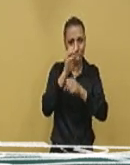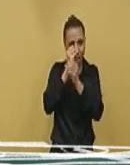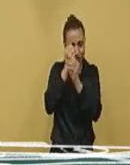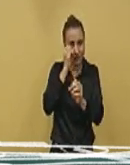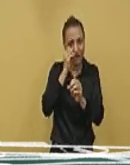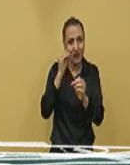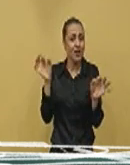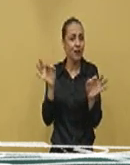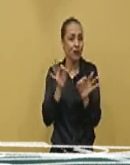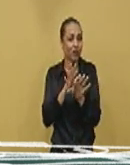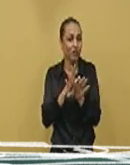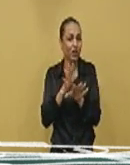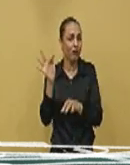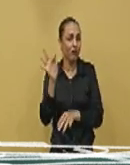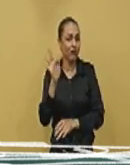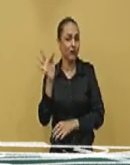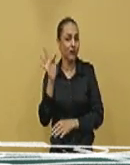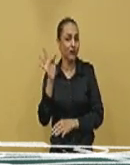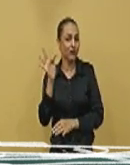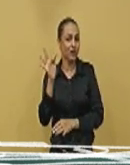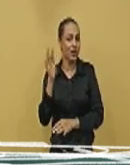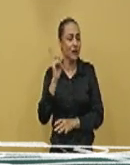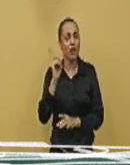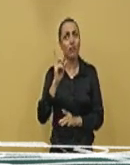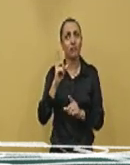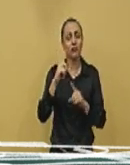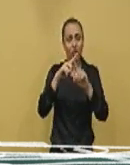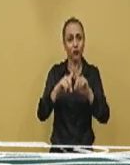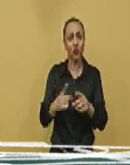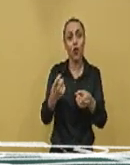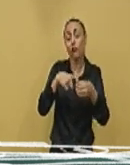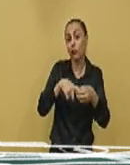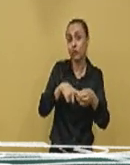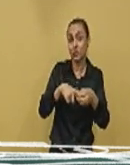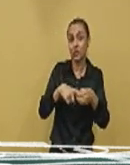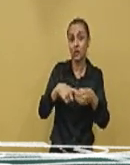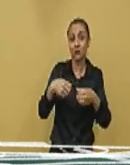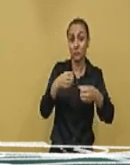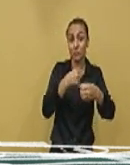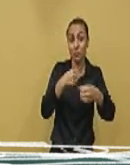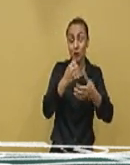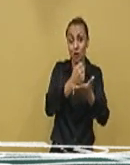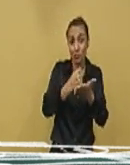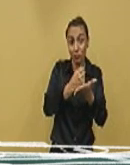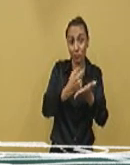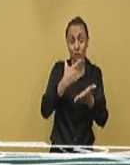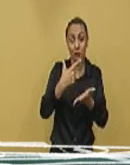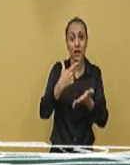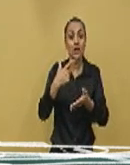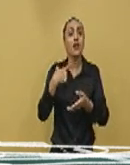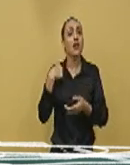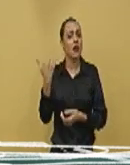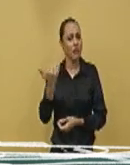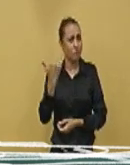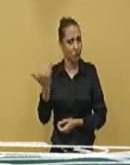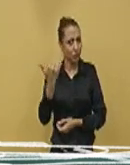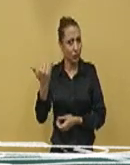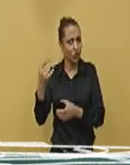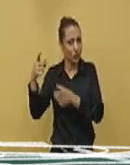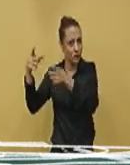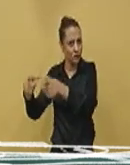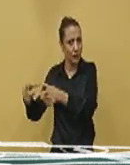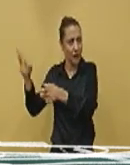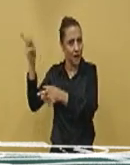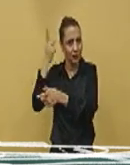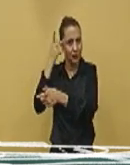E ela não prestou concurso, ela foi contratada por um laboratório chamado Mariconde. É um grande laboratório da região de São